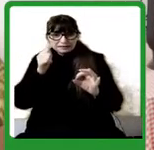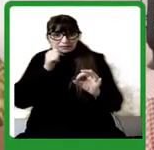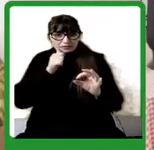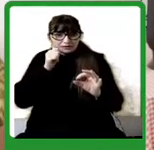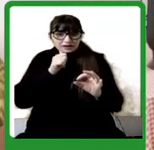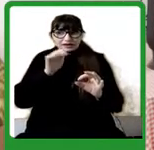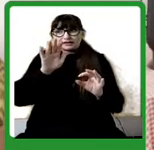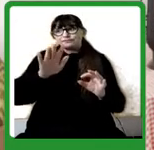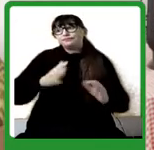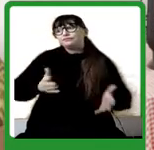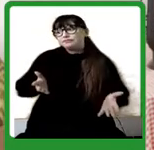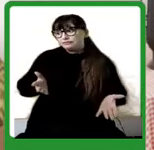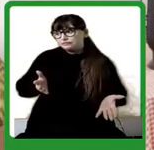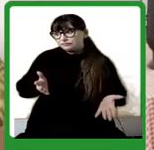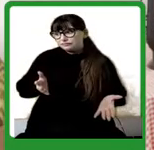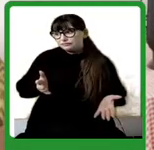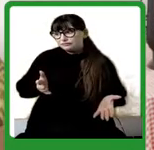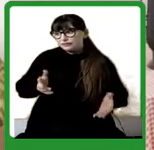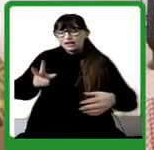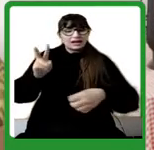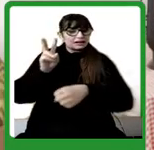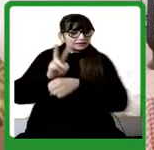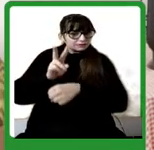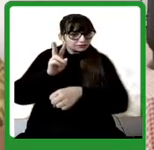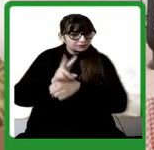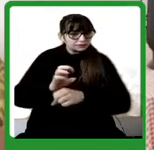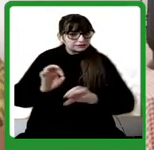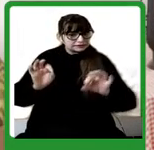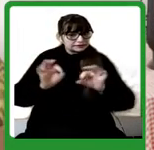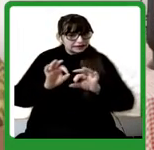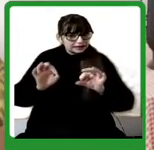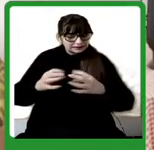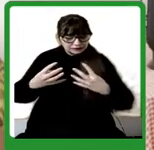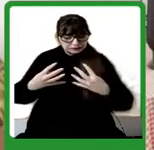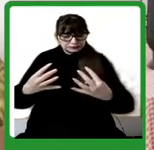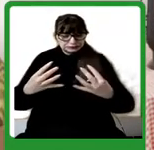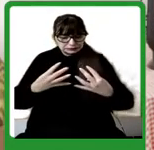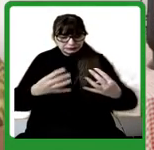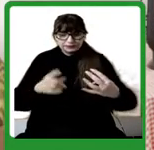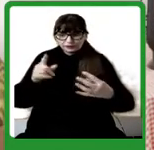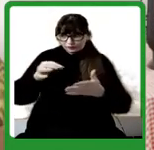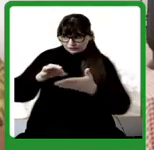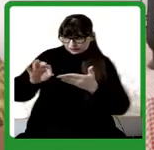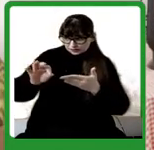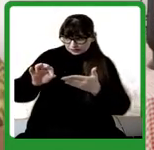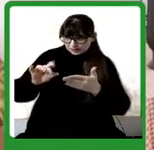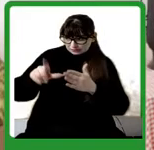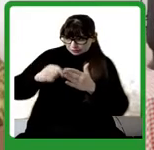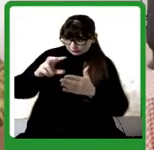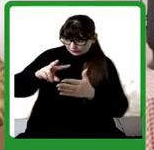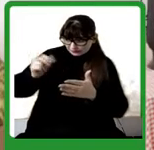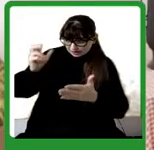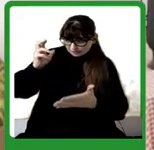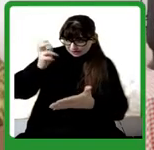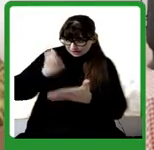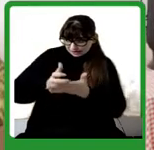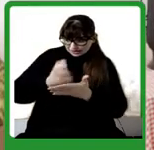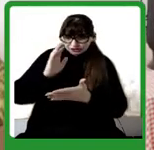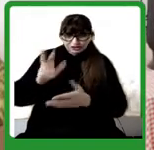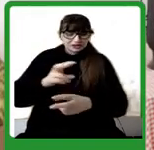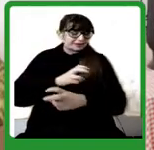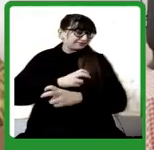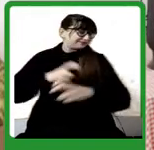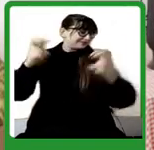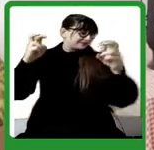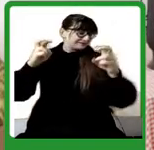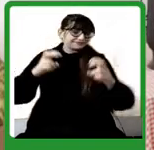que ele não cuida da lavoura dele e tu vai lá me avalizar ele, eu quero ver tu pagar as dívidas. Já vira tendel. Folia, griteta. Vamos